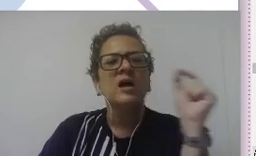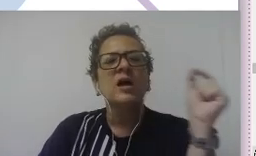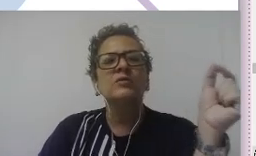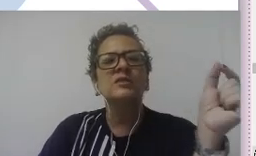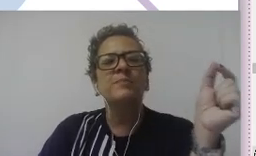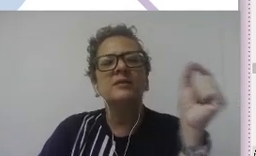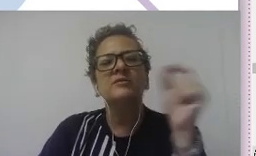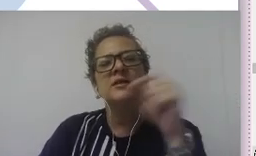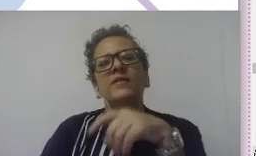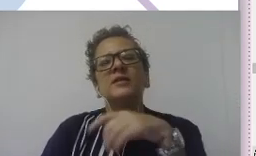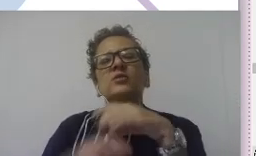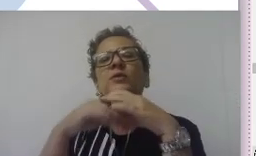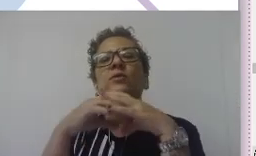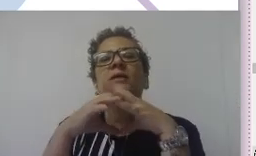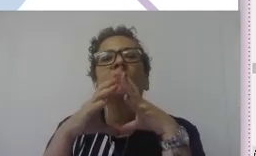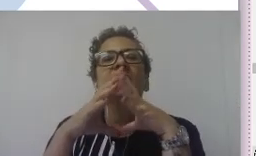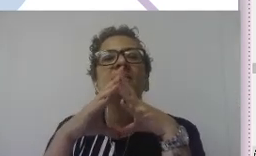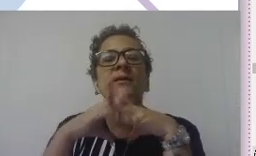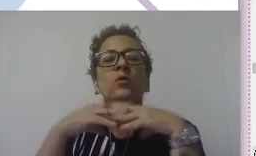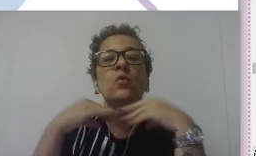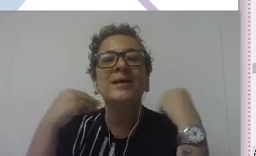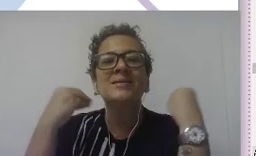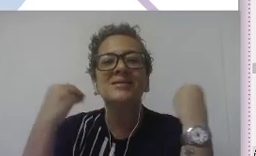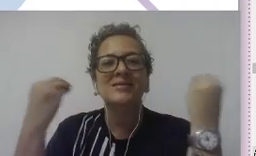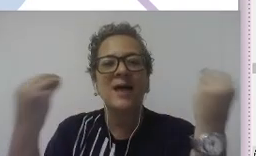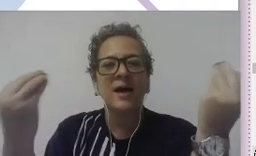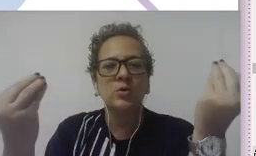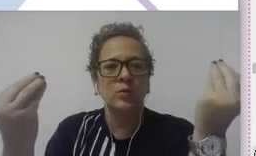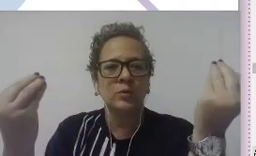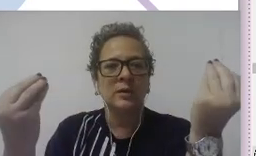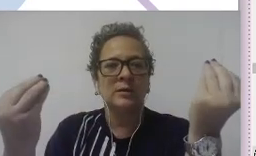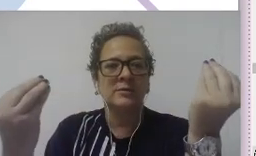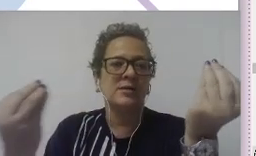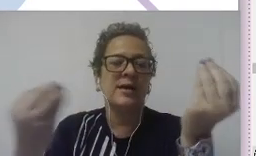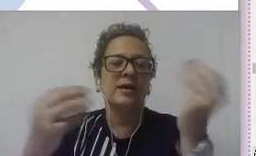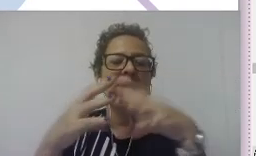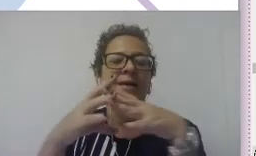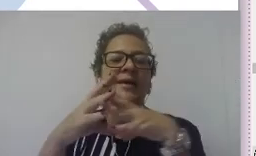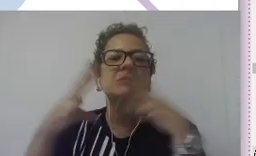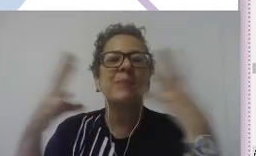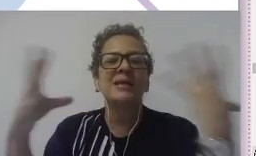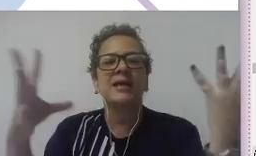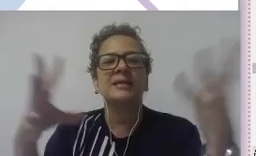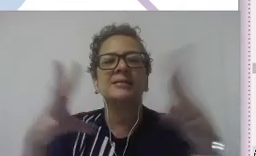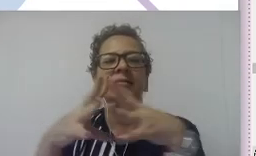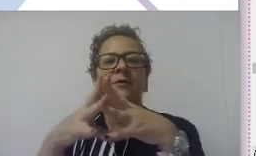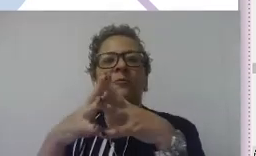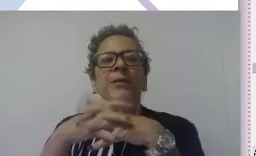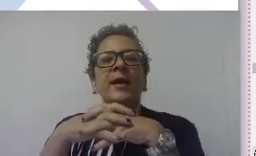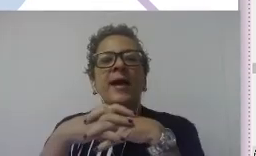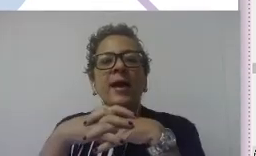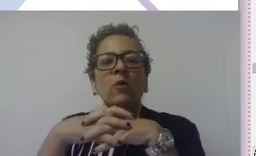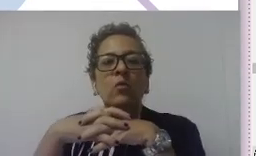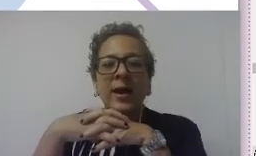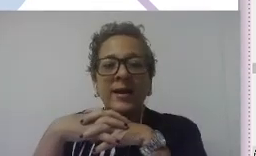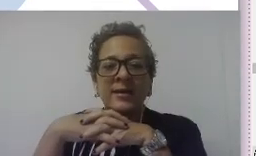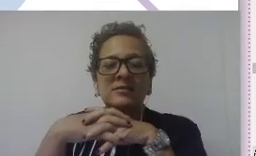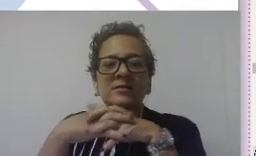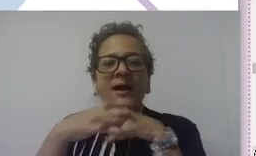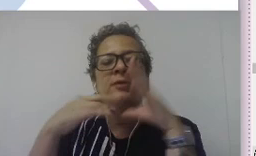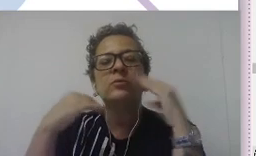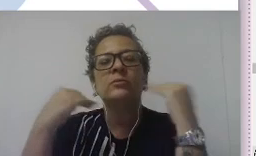atores no espaço e nas falas com entonação, quer dizer, um ensaio, certo? A espacialização é